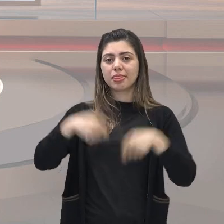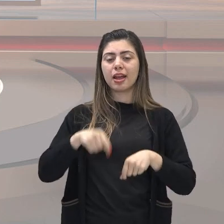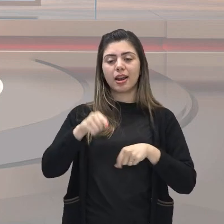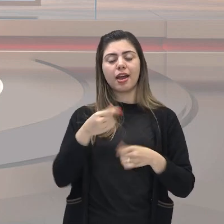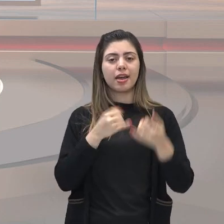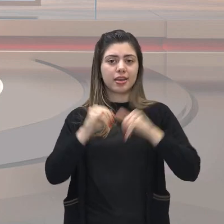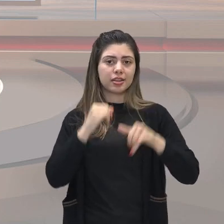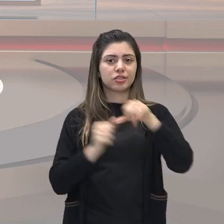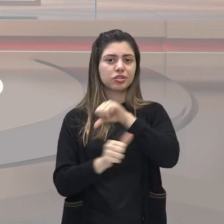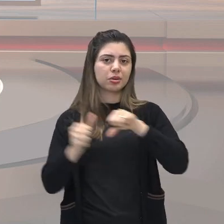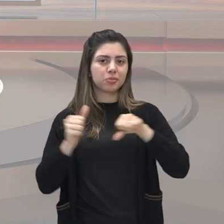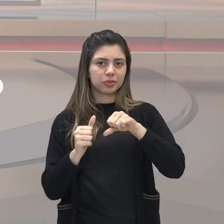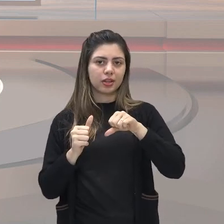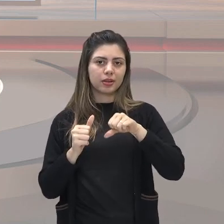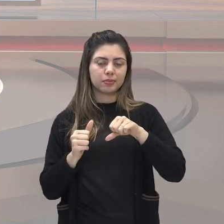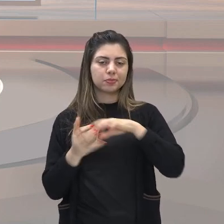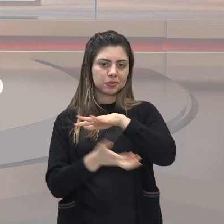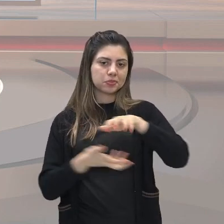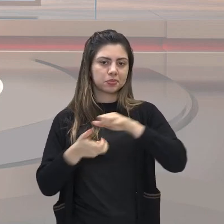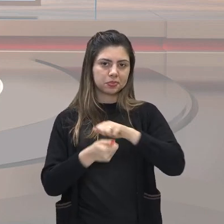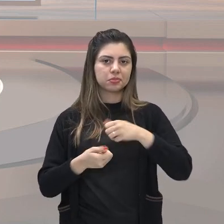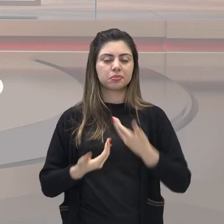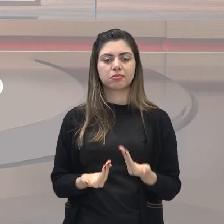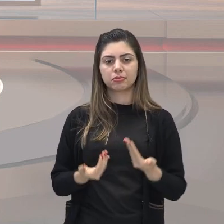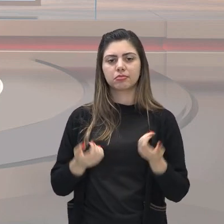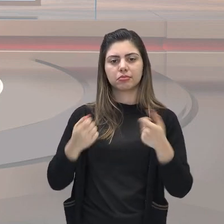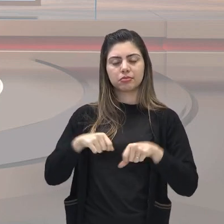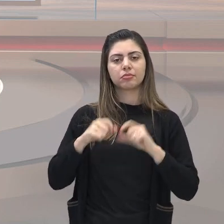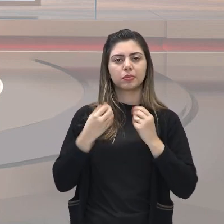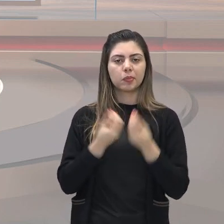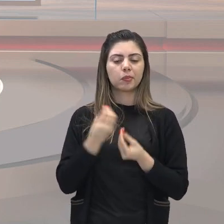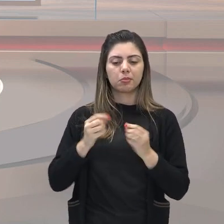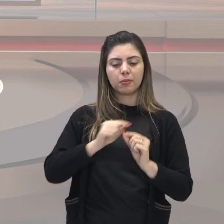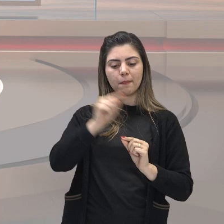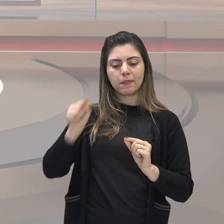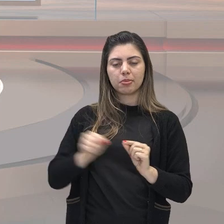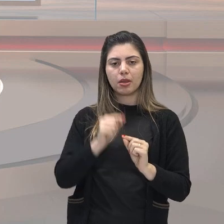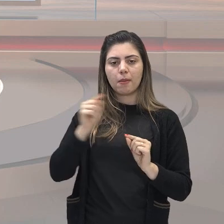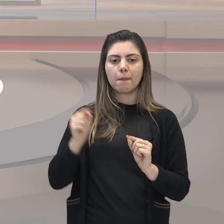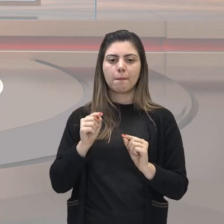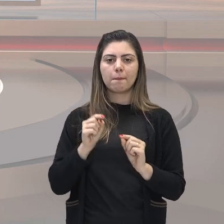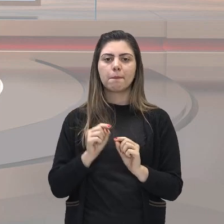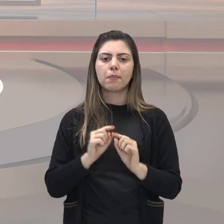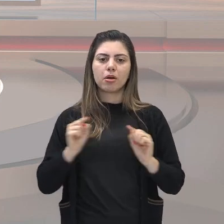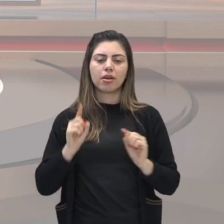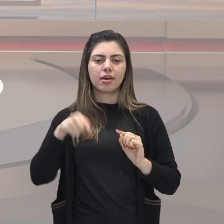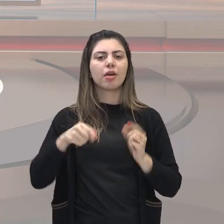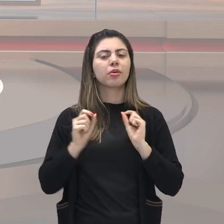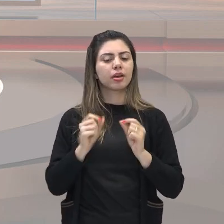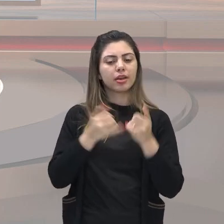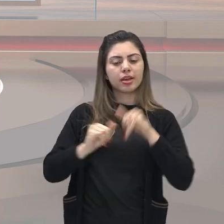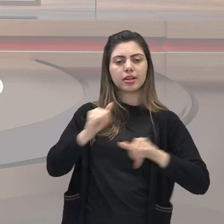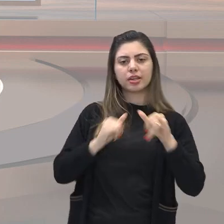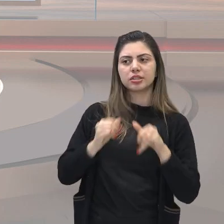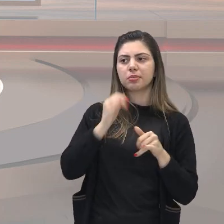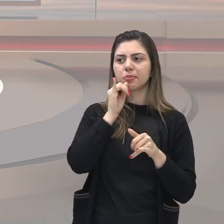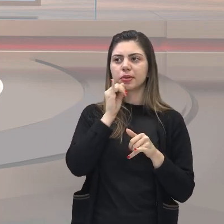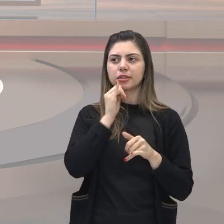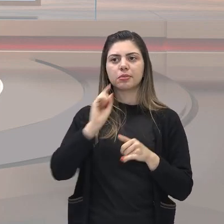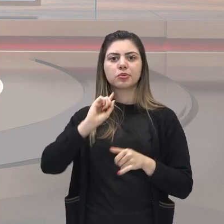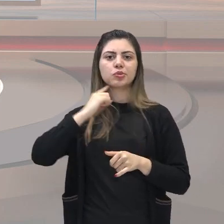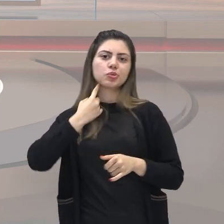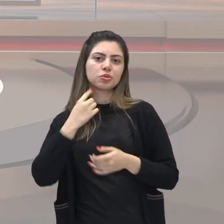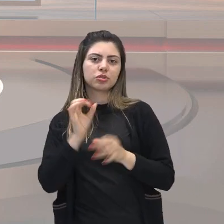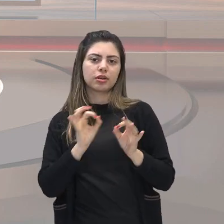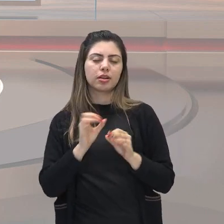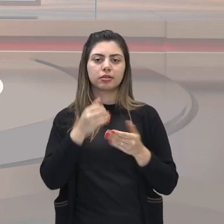de energia. Não só fontes renováveis, mas fontes que não sejam poluentes, como, por exemplo, a questão da